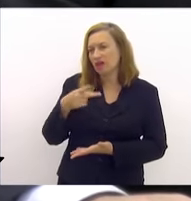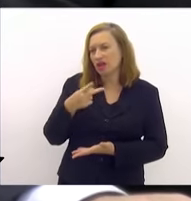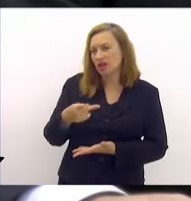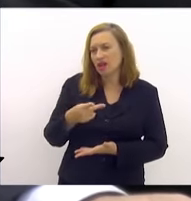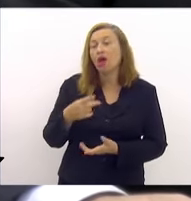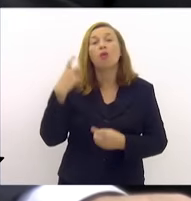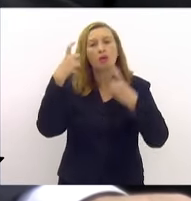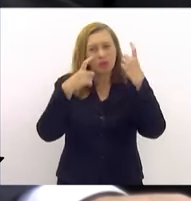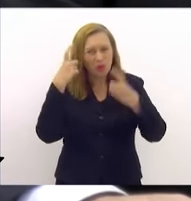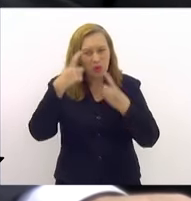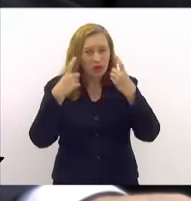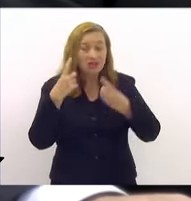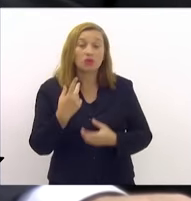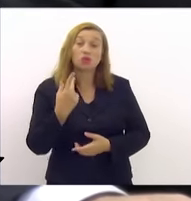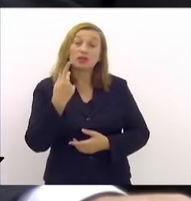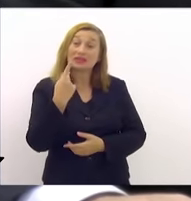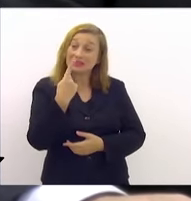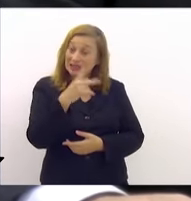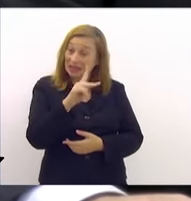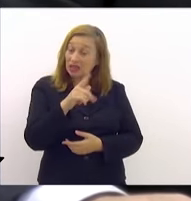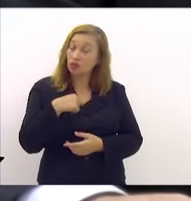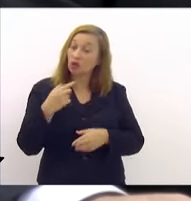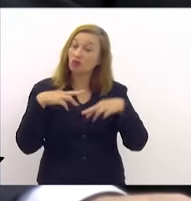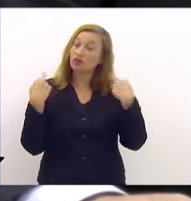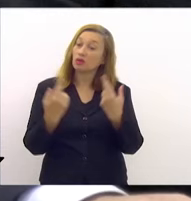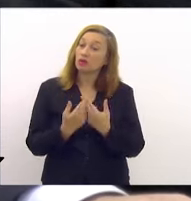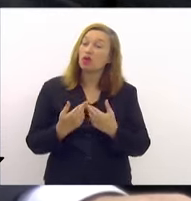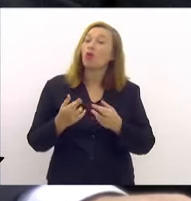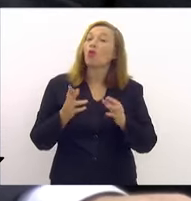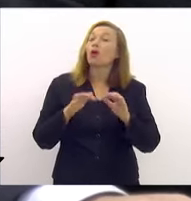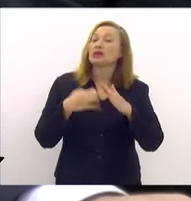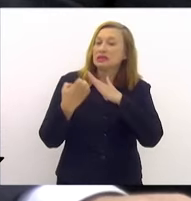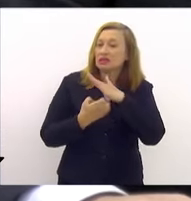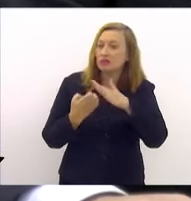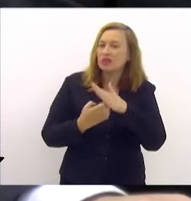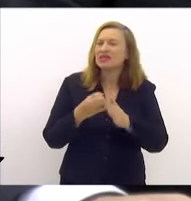porque a preocupação deles, quando eu fiz reunião com essas empresas, foi justamente